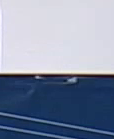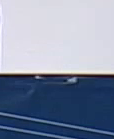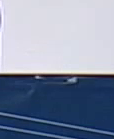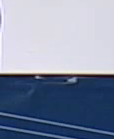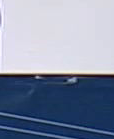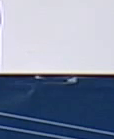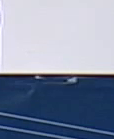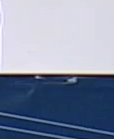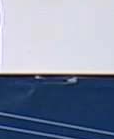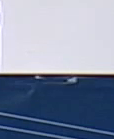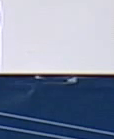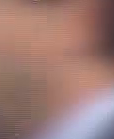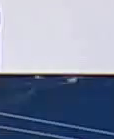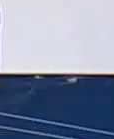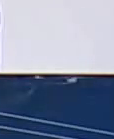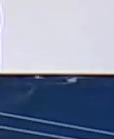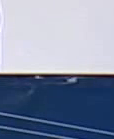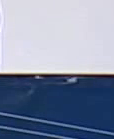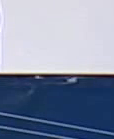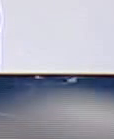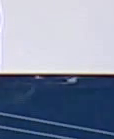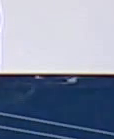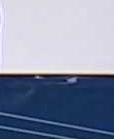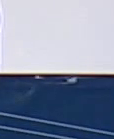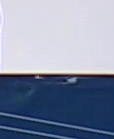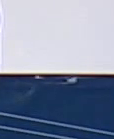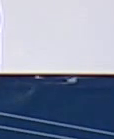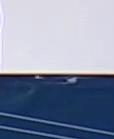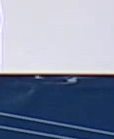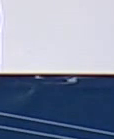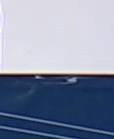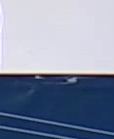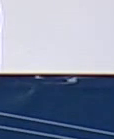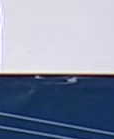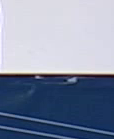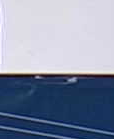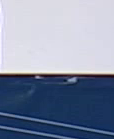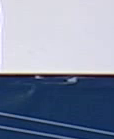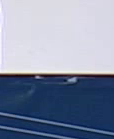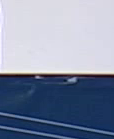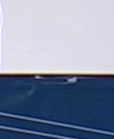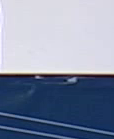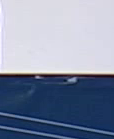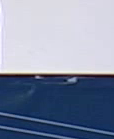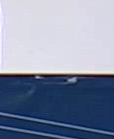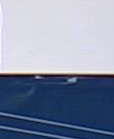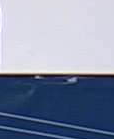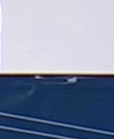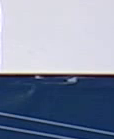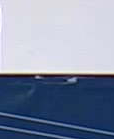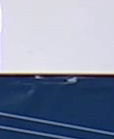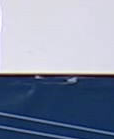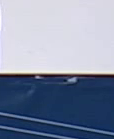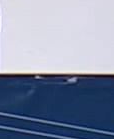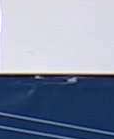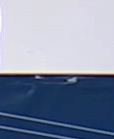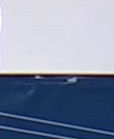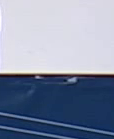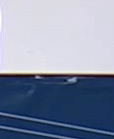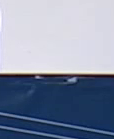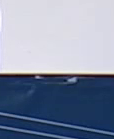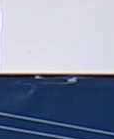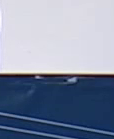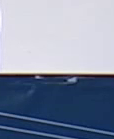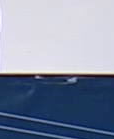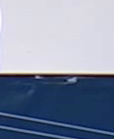Miriam Vinha, diretora do Departamento de Serviços de Universalização das Telecomunicações,